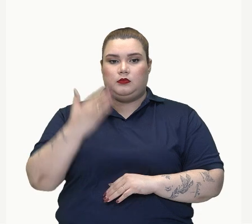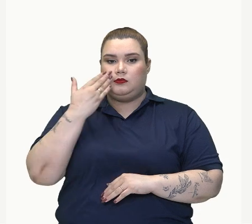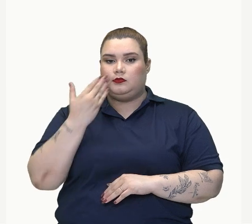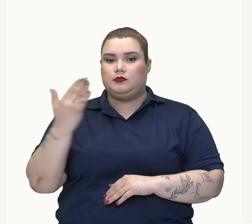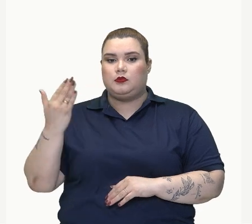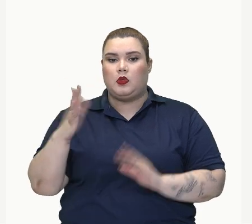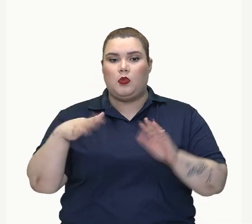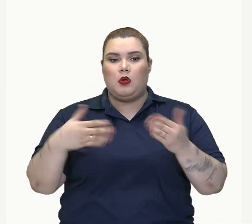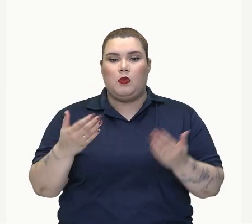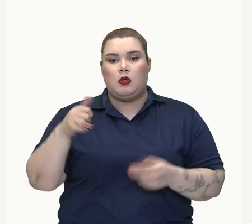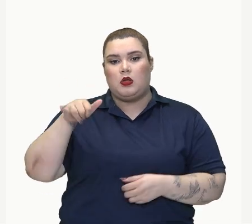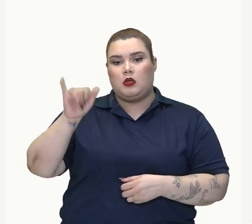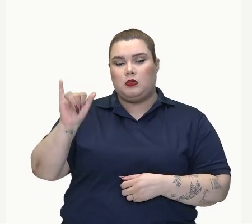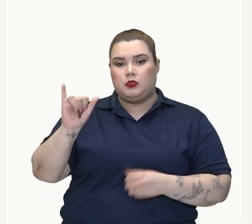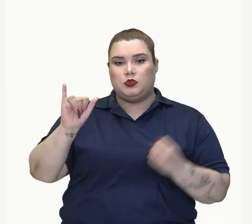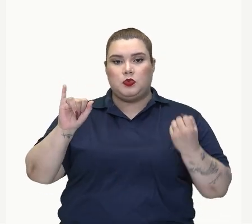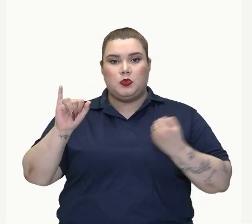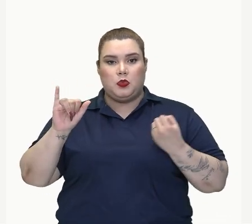de Y